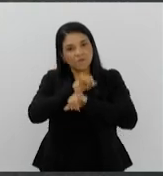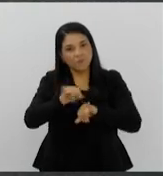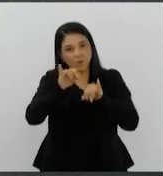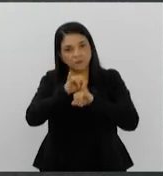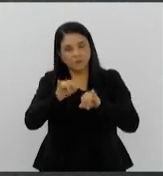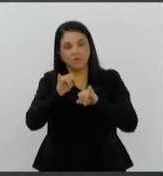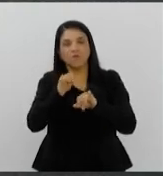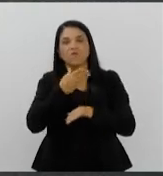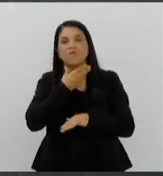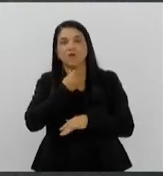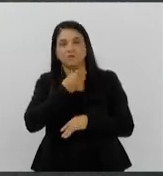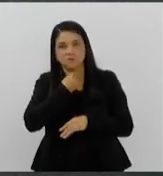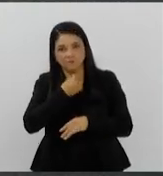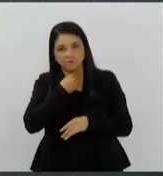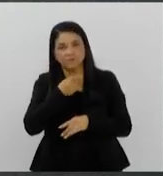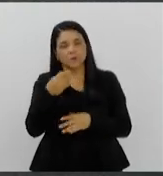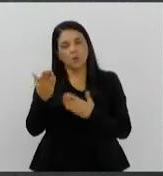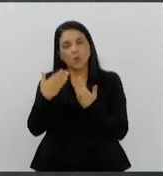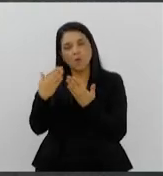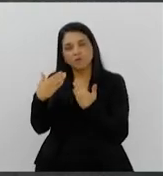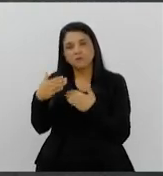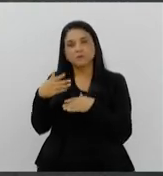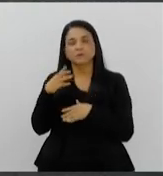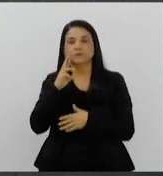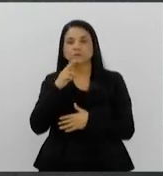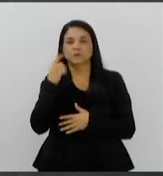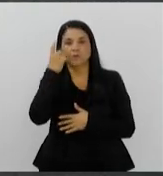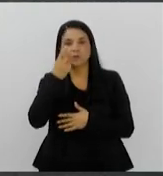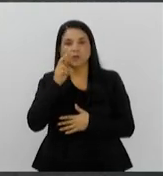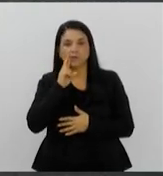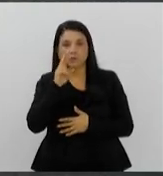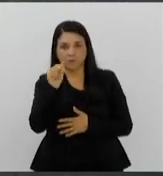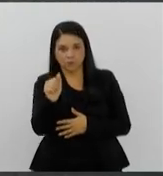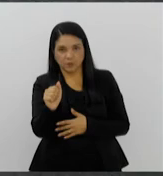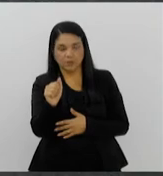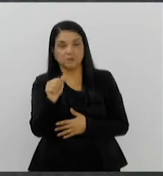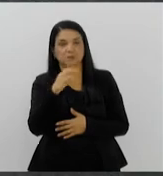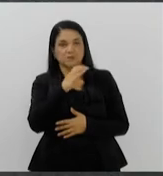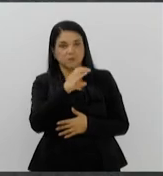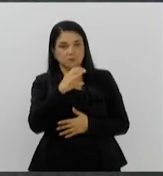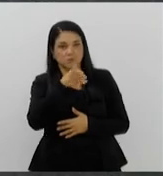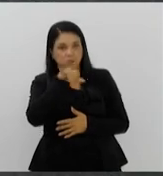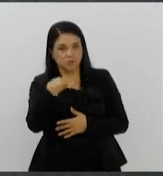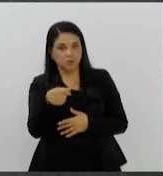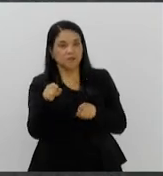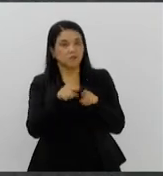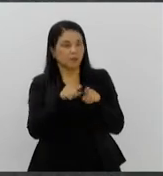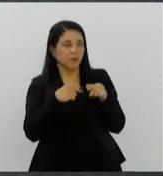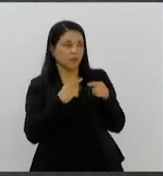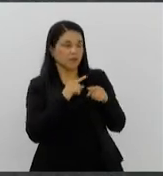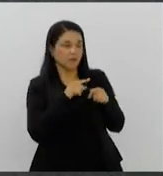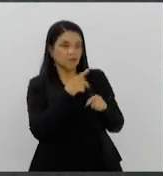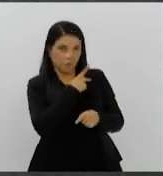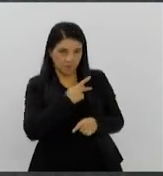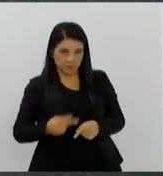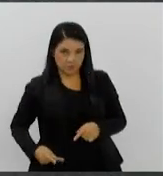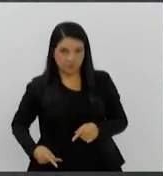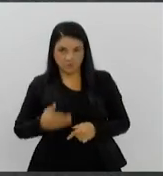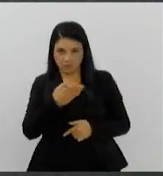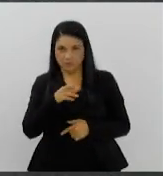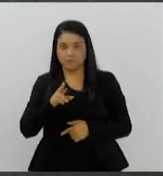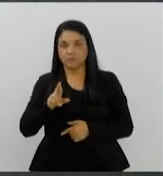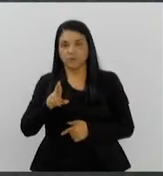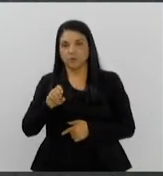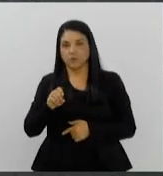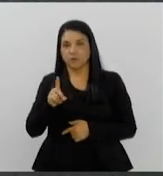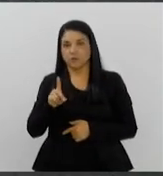fake news, eu conversando com o deputado Rodrigo Amorim, agora na CCJ, depois com Vossa Excelência, eu pedi para esse